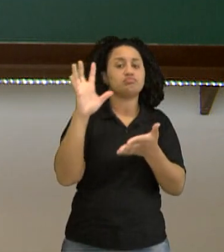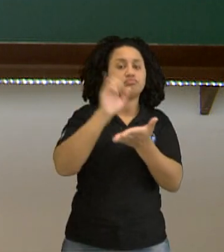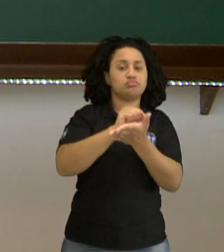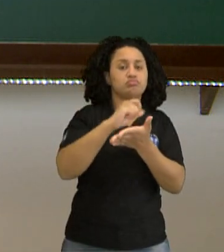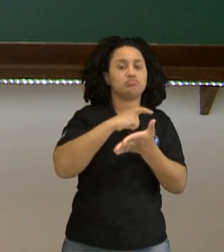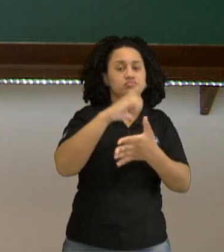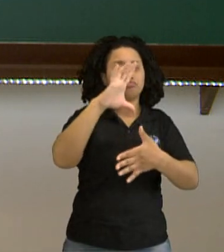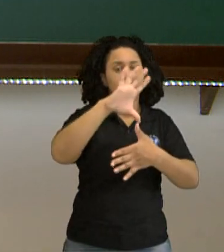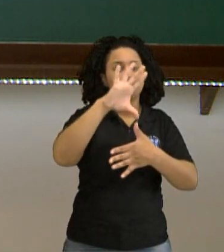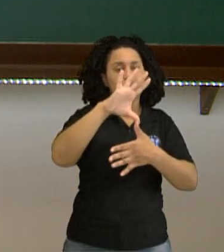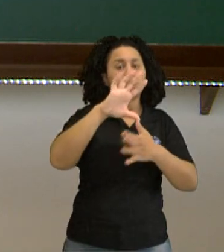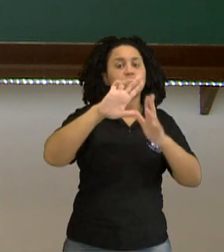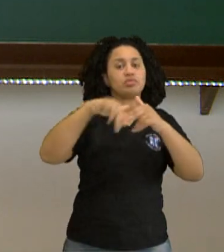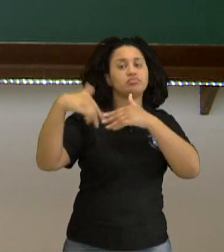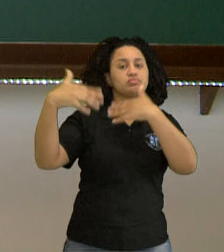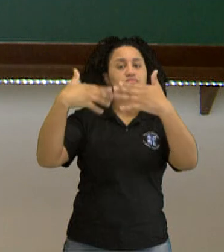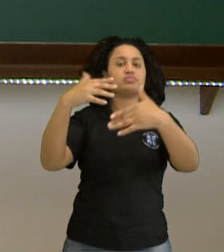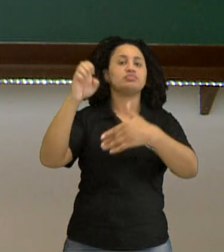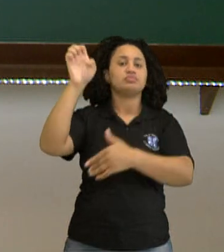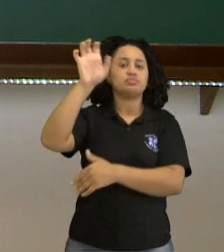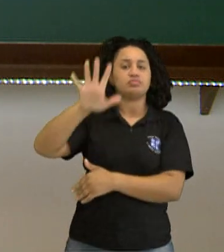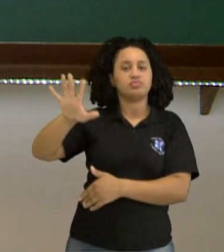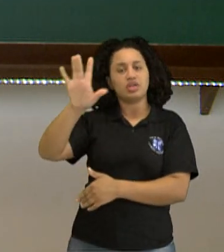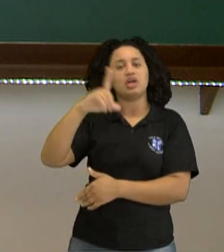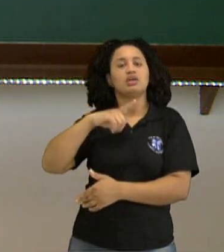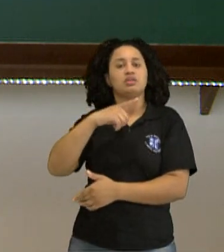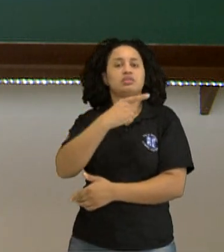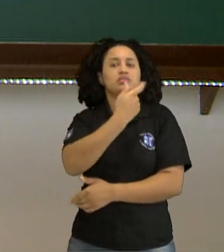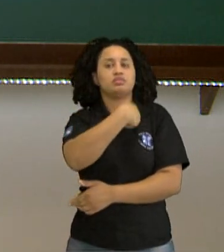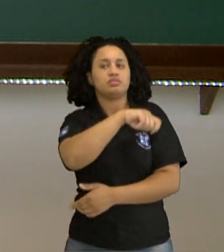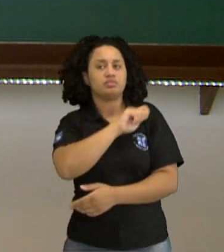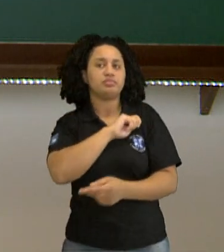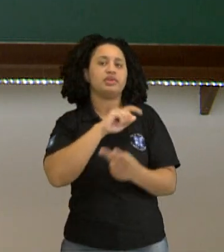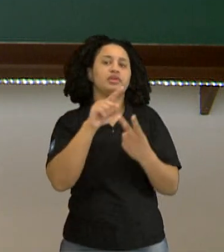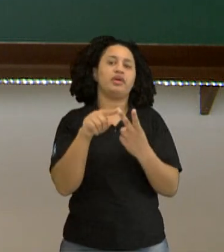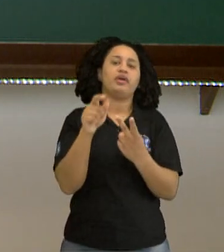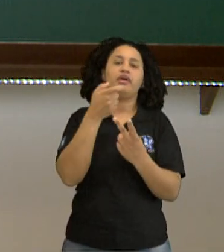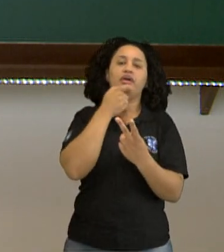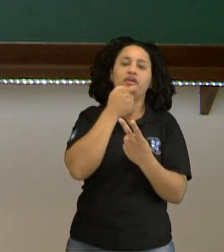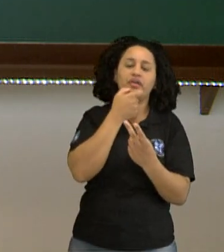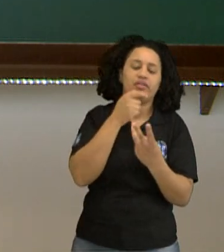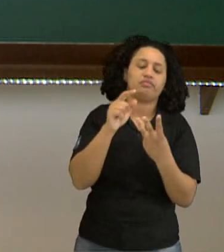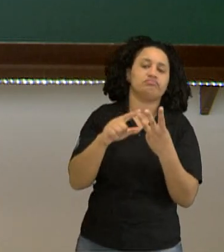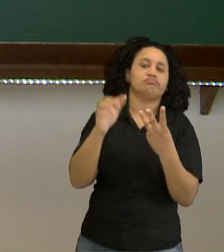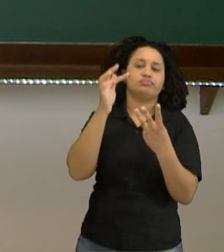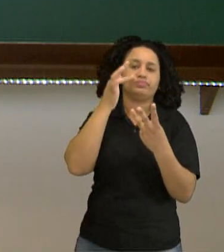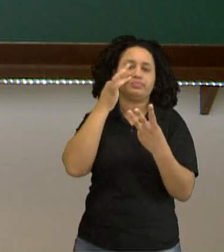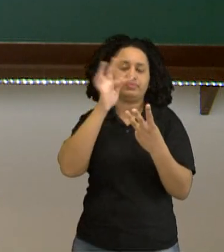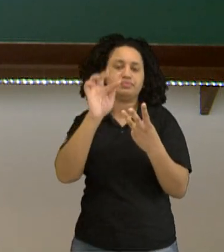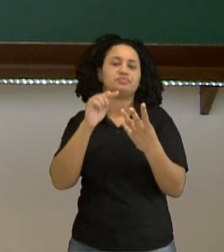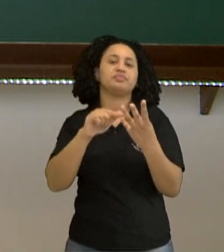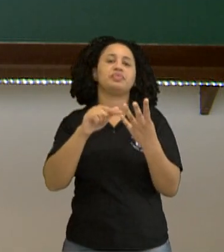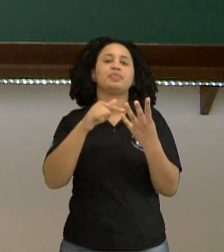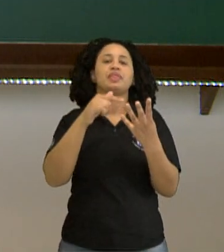europeu, espanhóis, ingleses, franceses, holandeses,